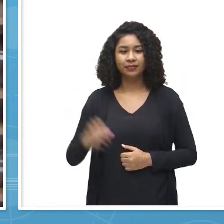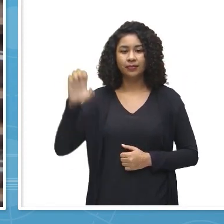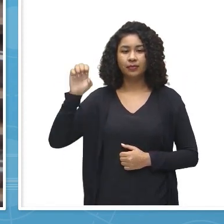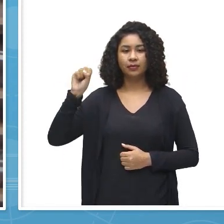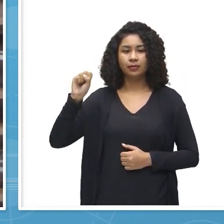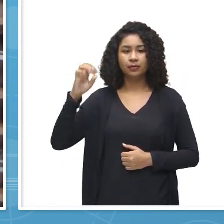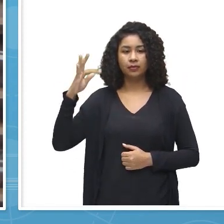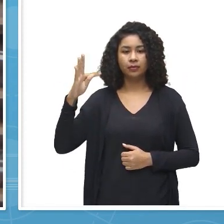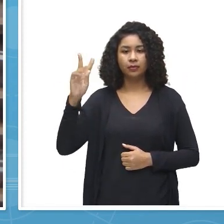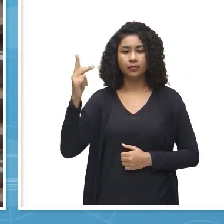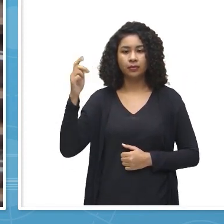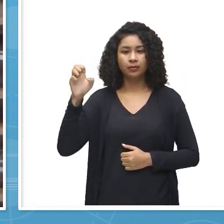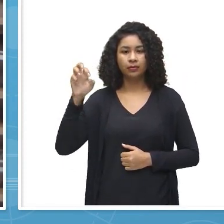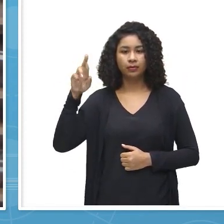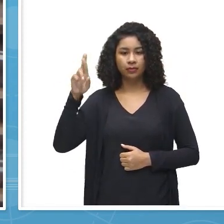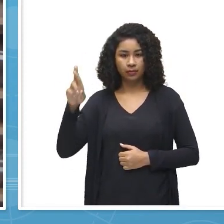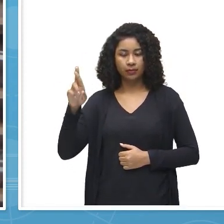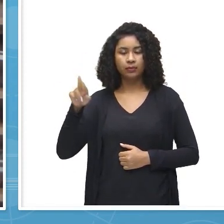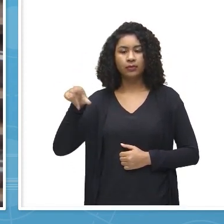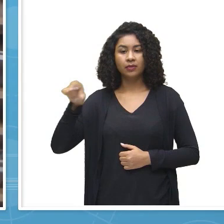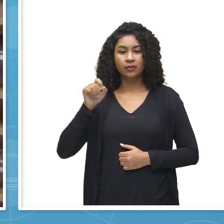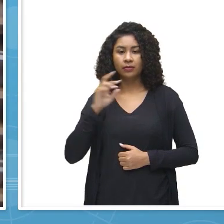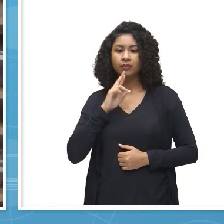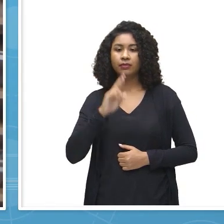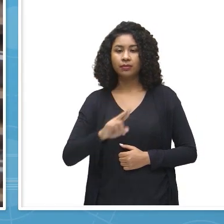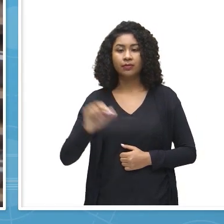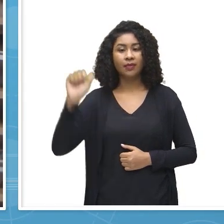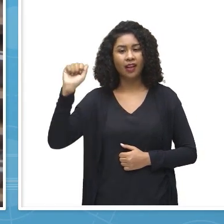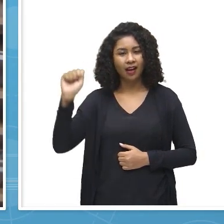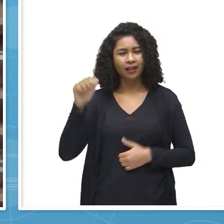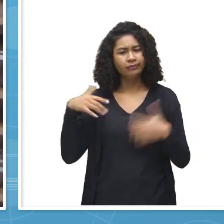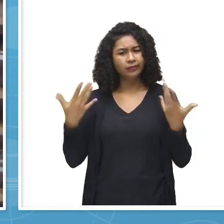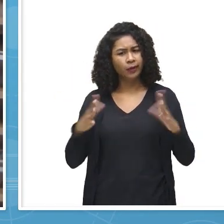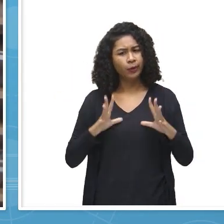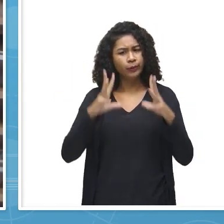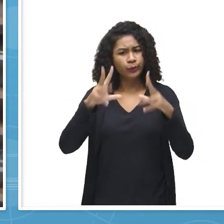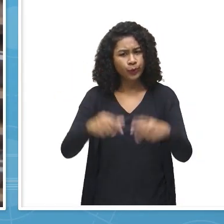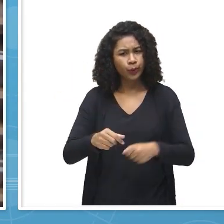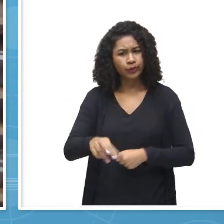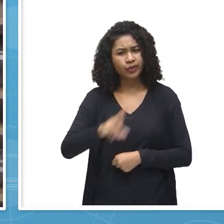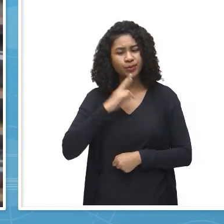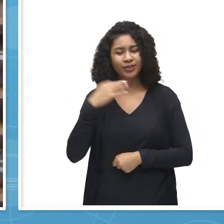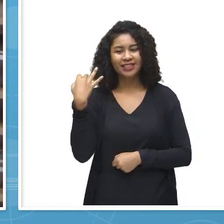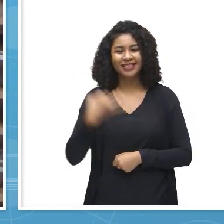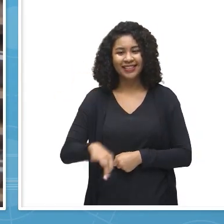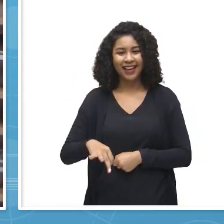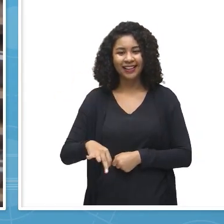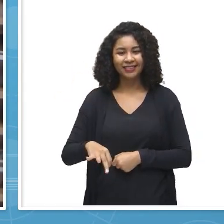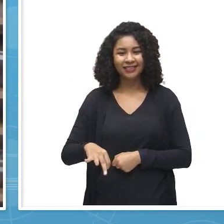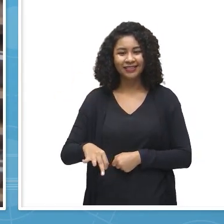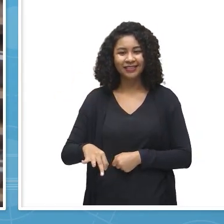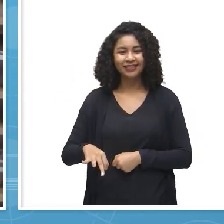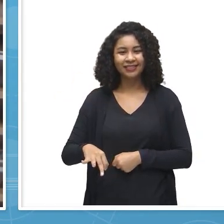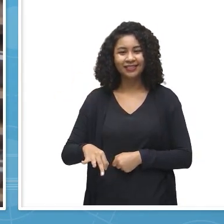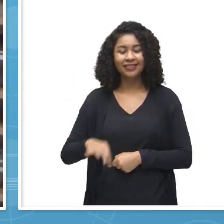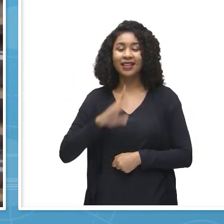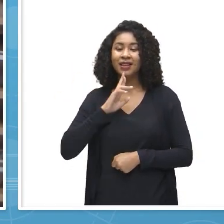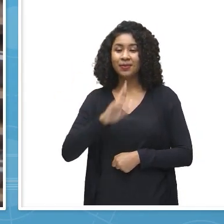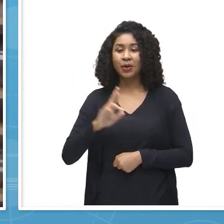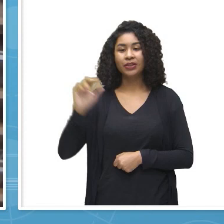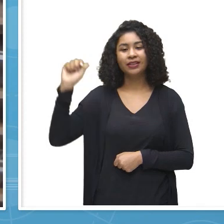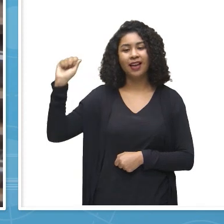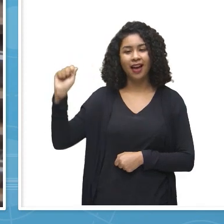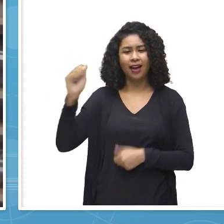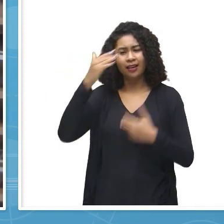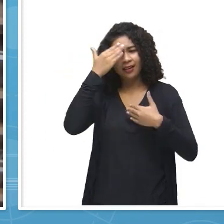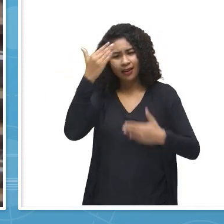Esther colocou a letra A também. Então, todo mundo marcou certo, né, a letra A. Então, a gente agradece a